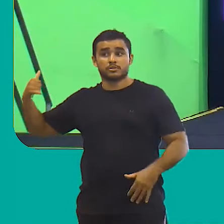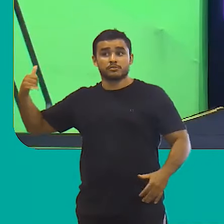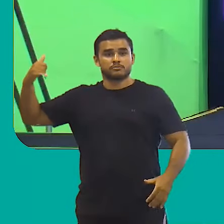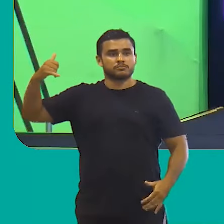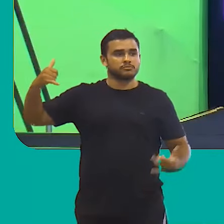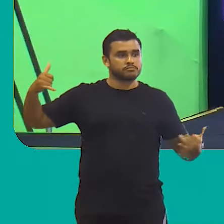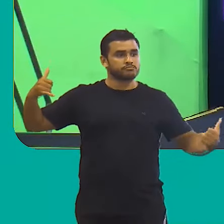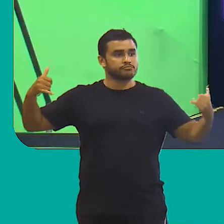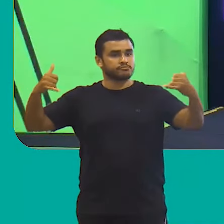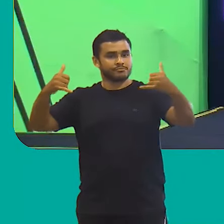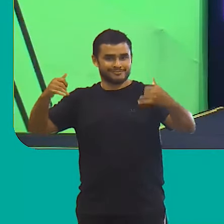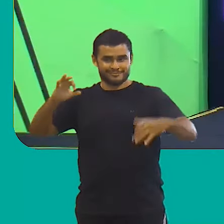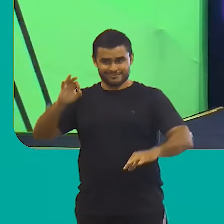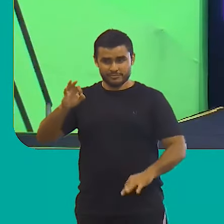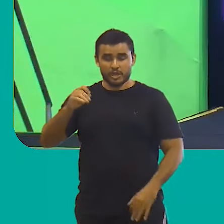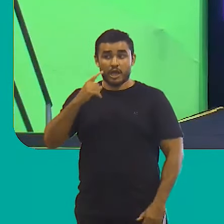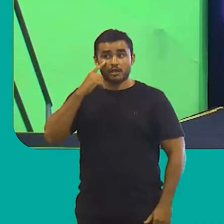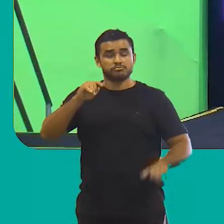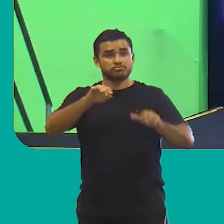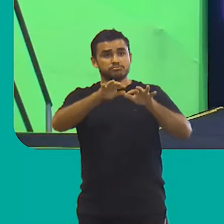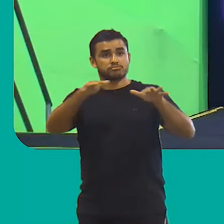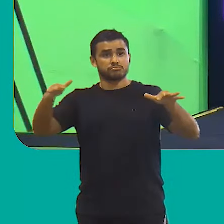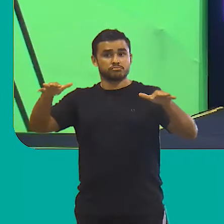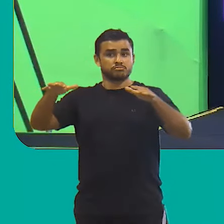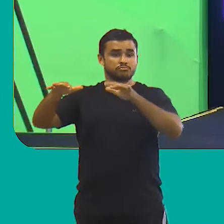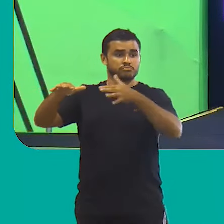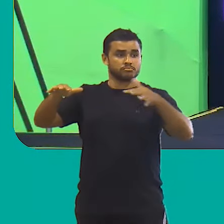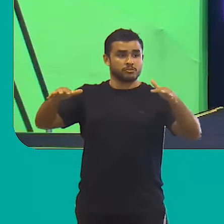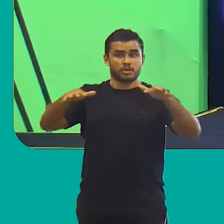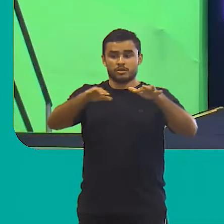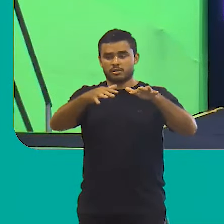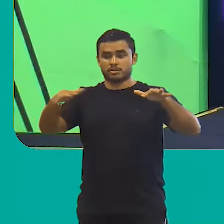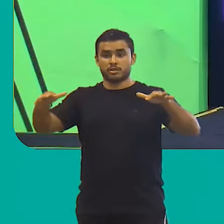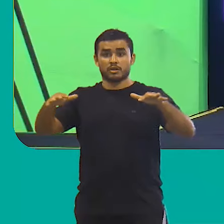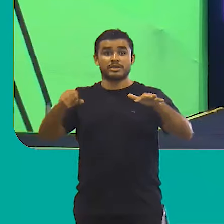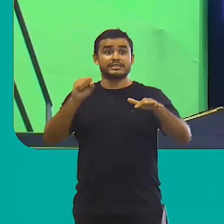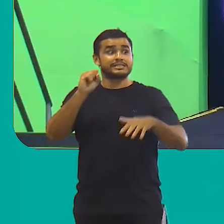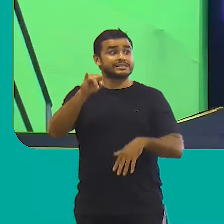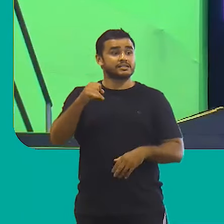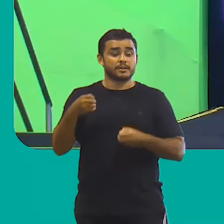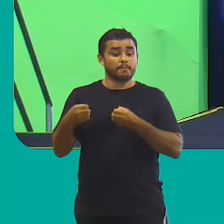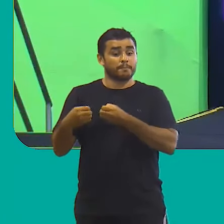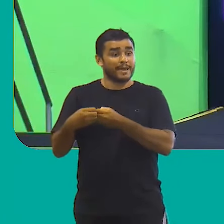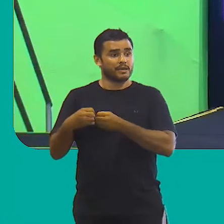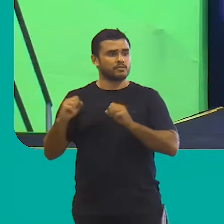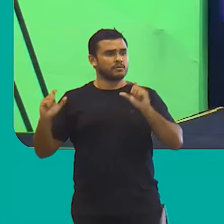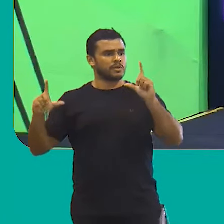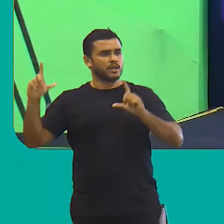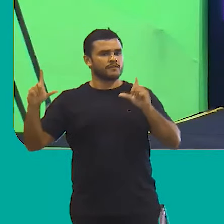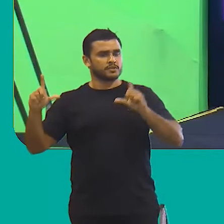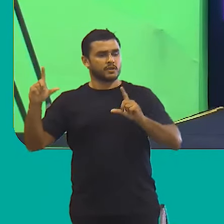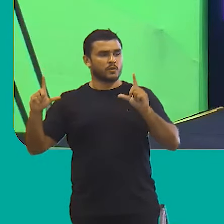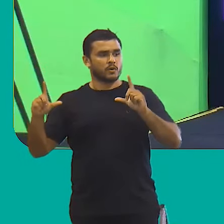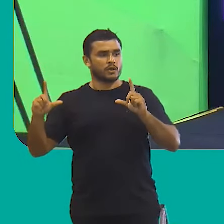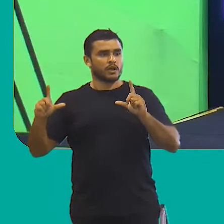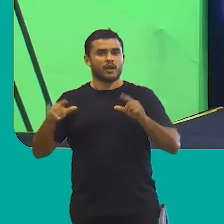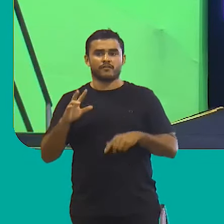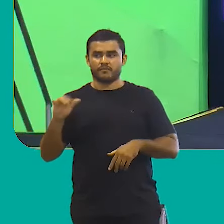variável também. Só que esse campo magnético variável perto da TV transferia energia para a